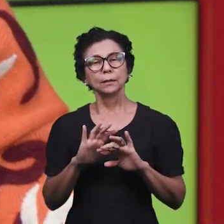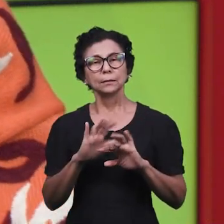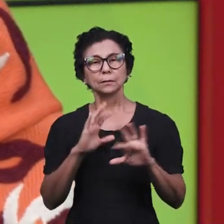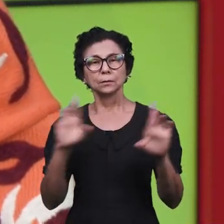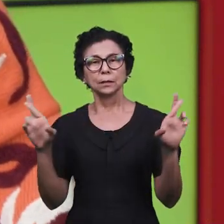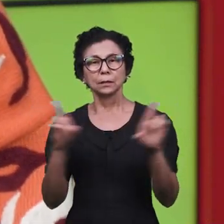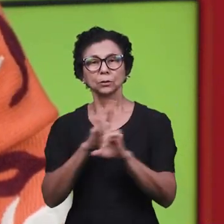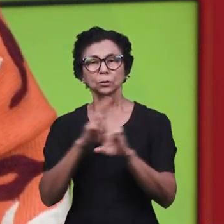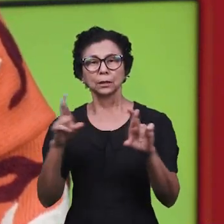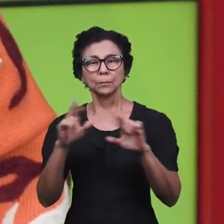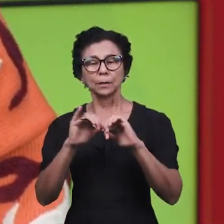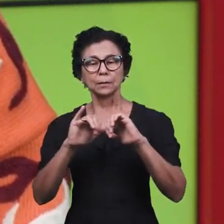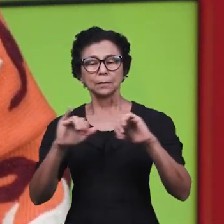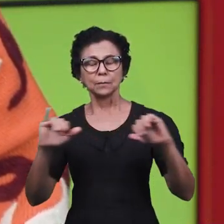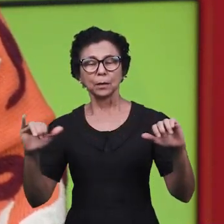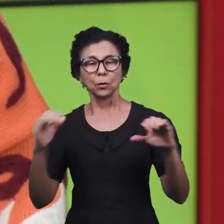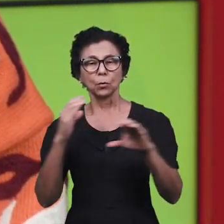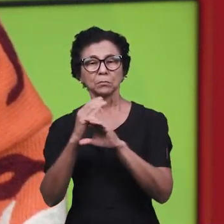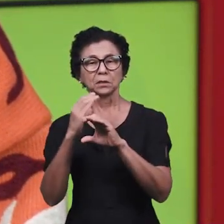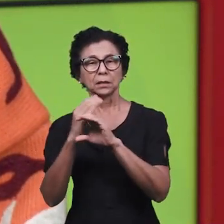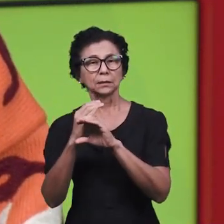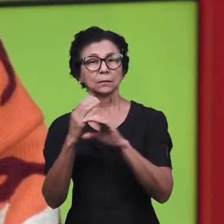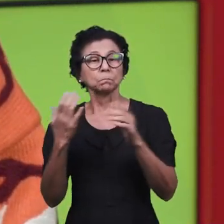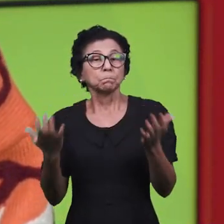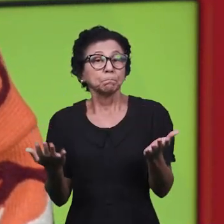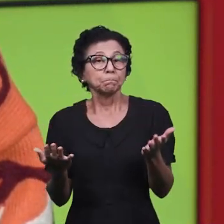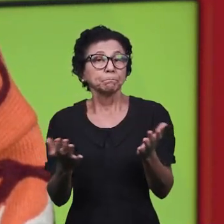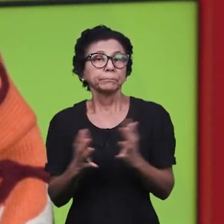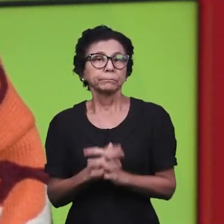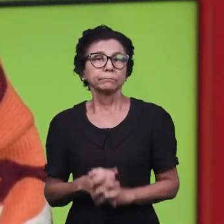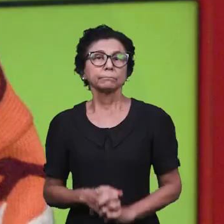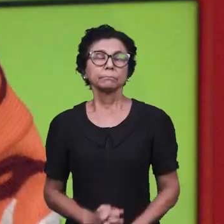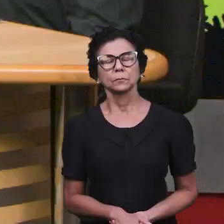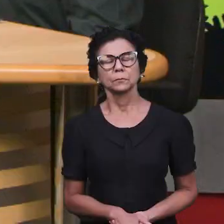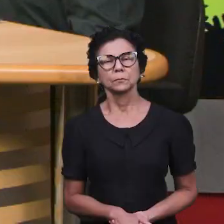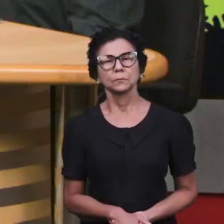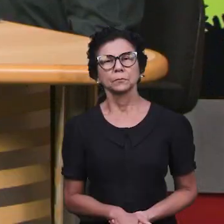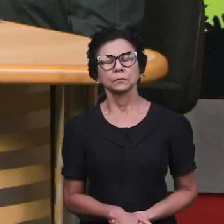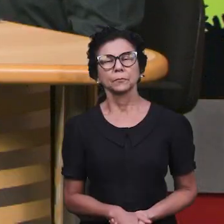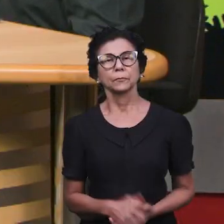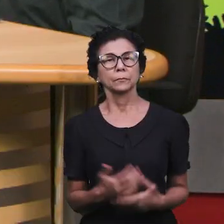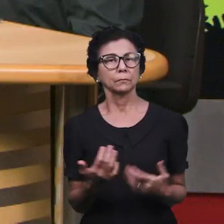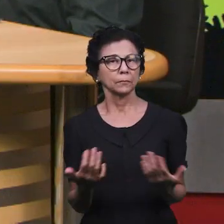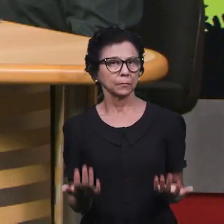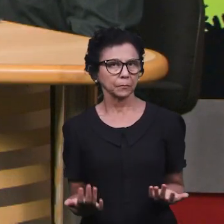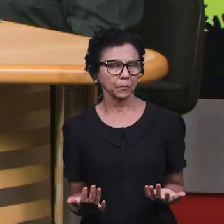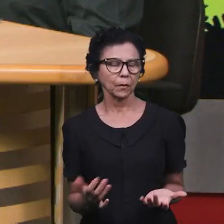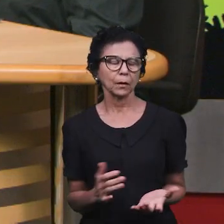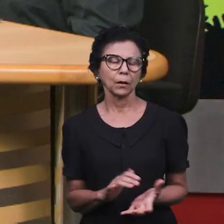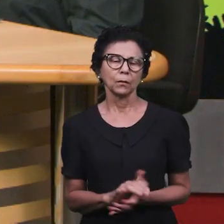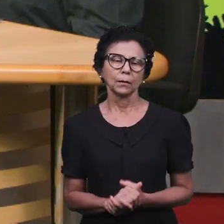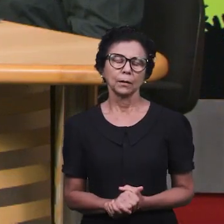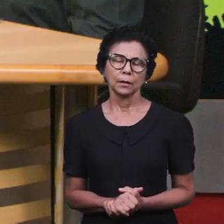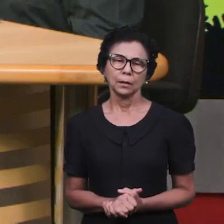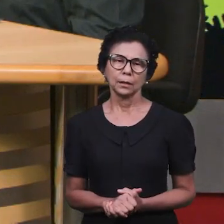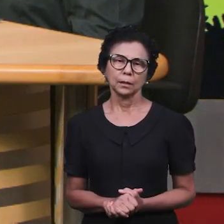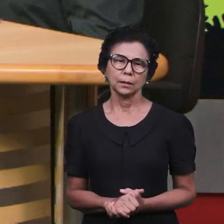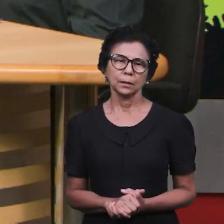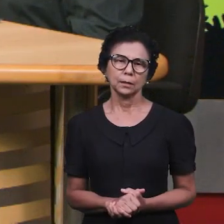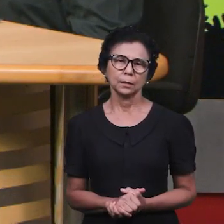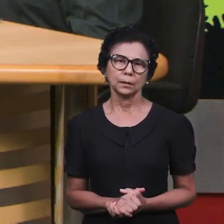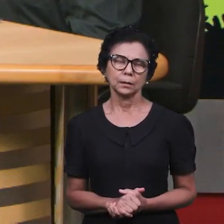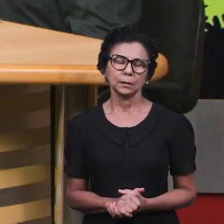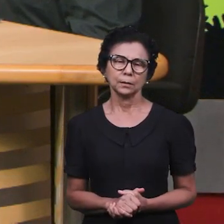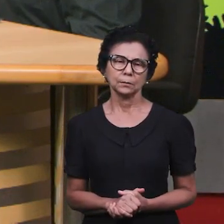podemos trazer isso para dentro da relação com os nossos filhos? Então, quando nós falamos